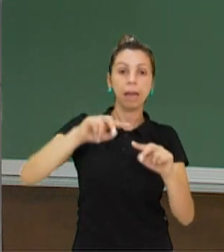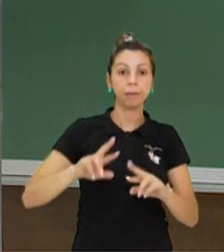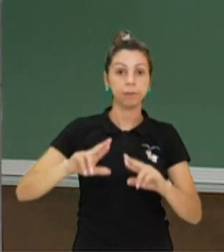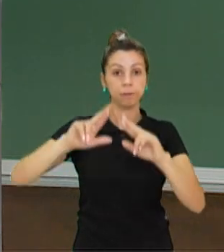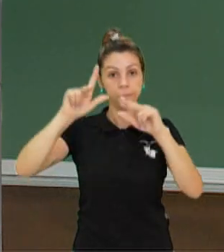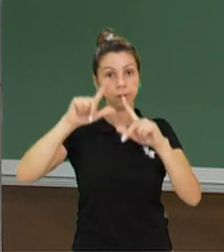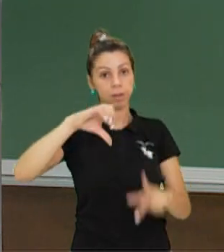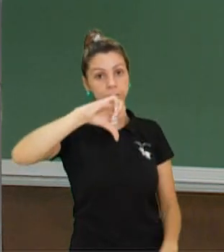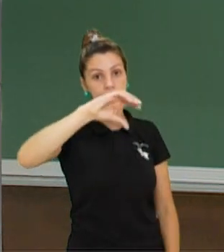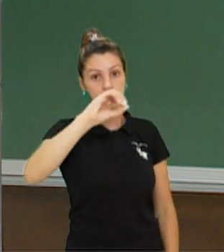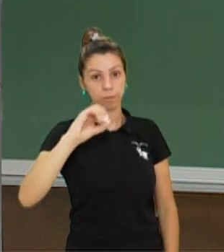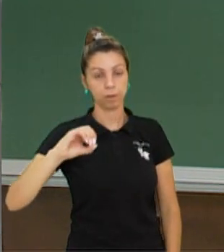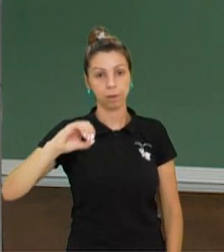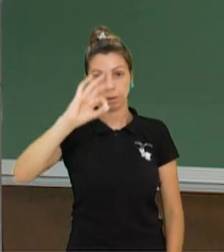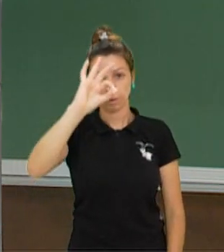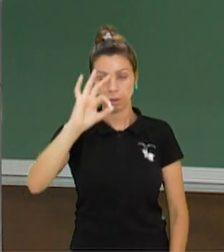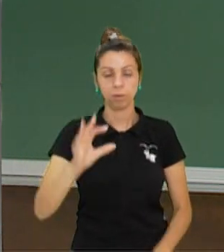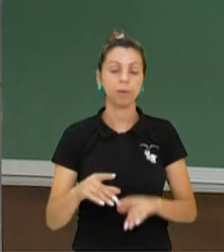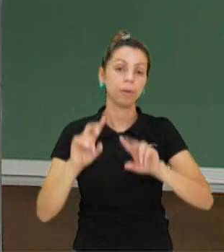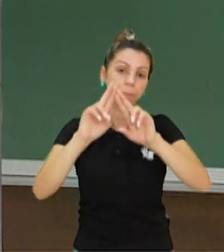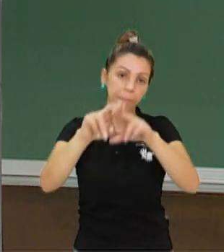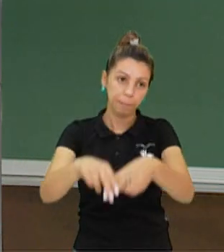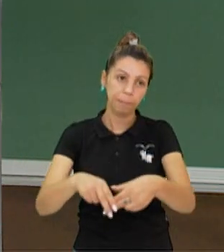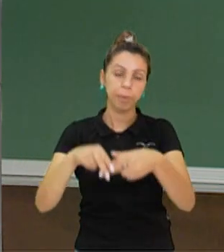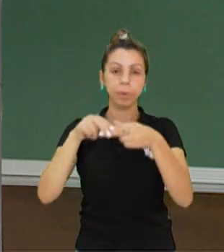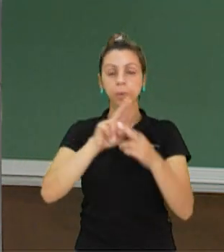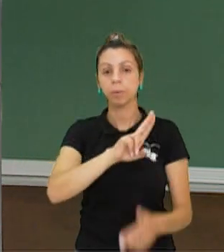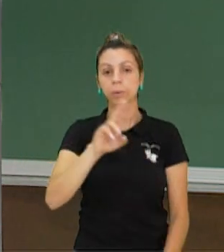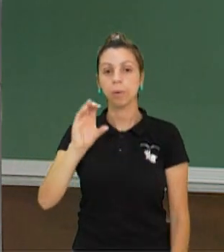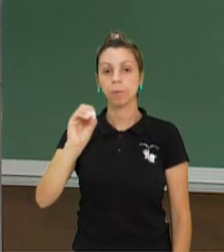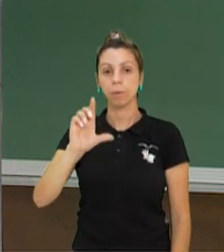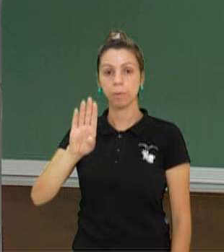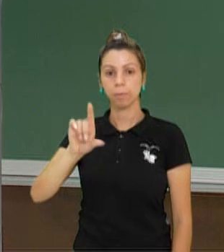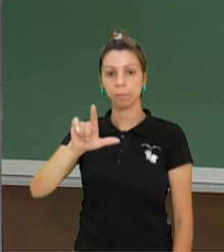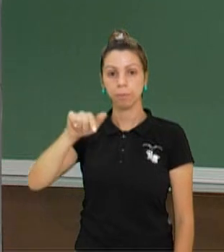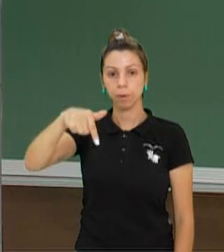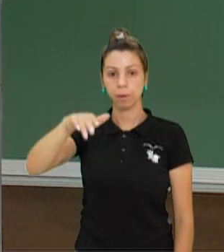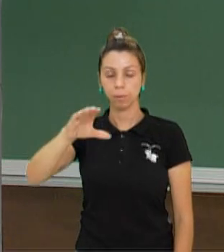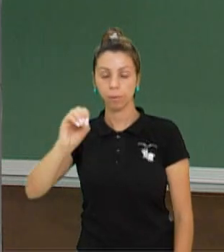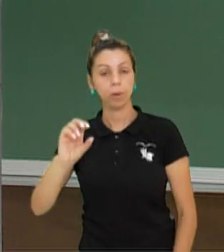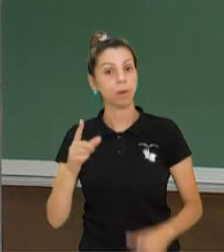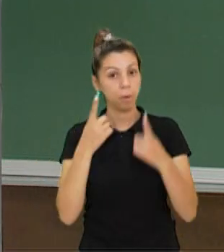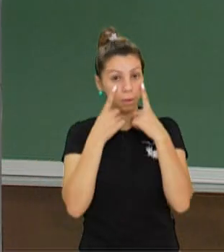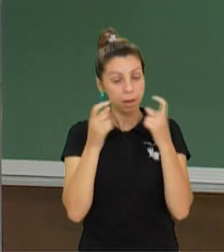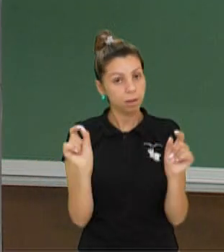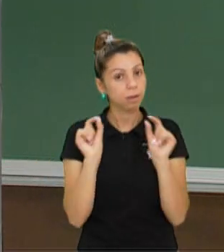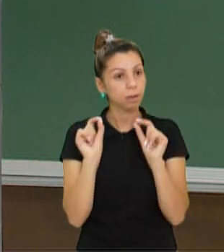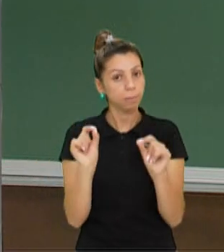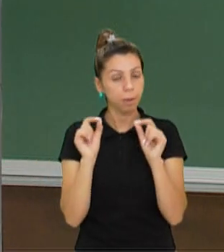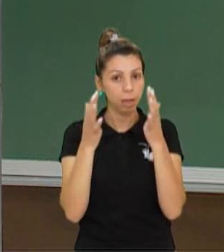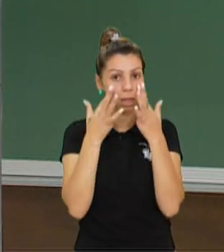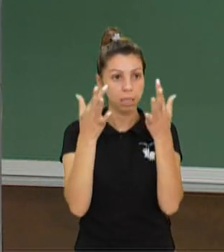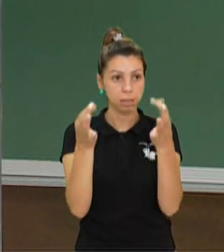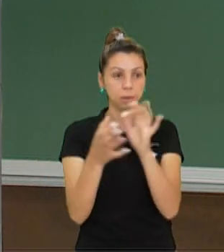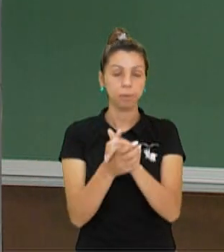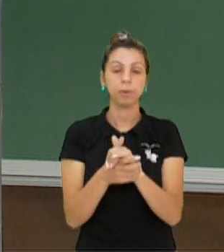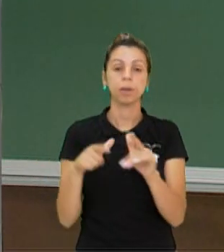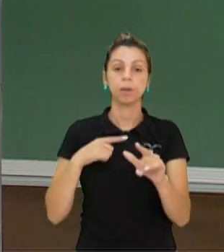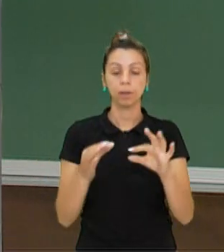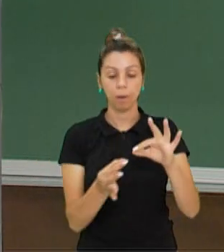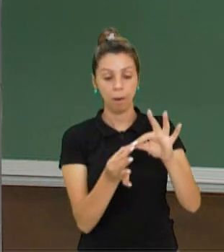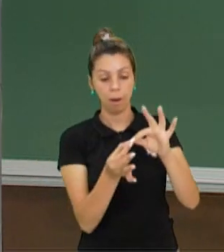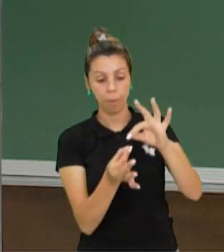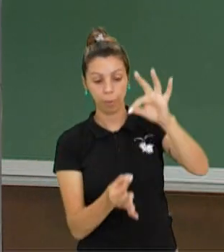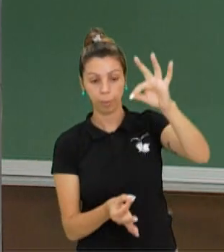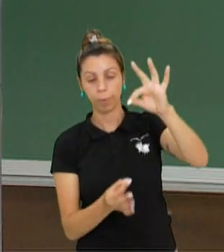de 90 graus. Né? Por isso ele é chamado de oblíquo. E uma coisa interessante para a gente chamar a atenção aqui é que a altura,